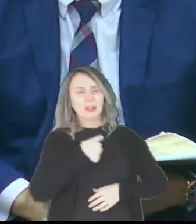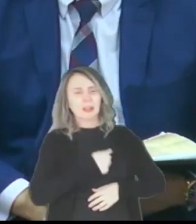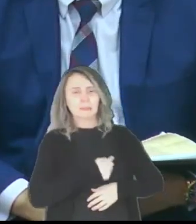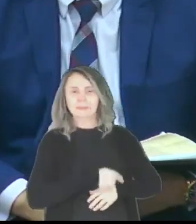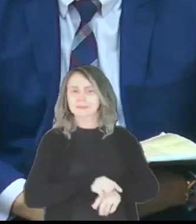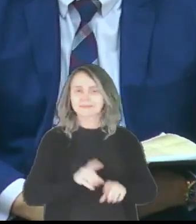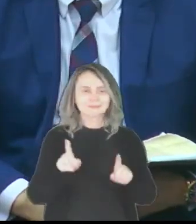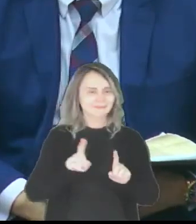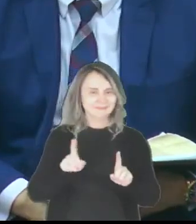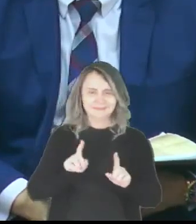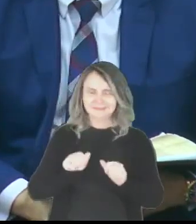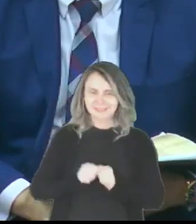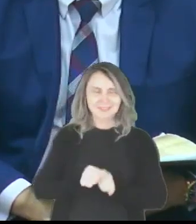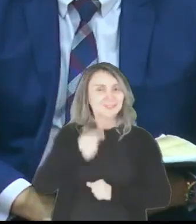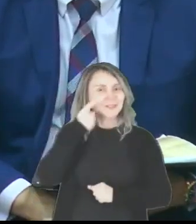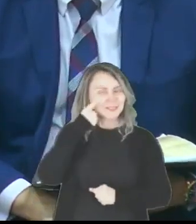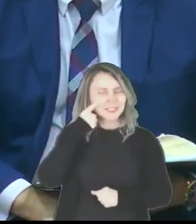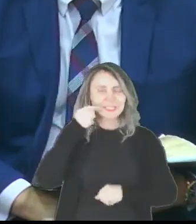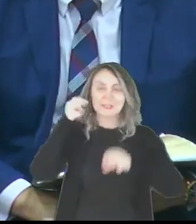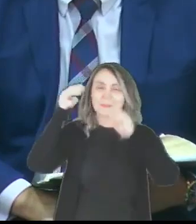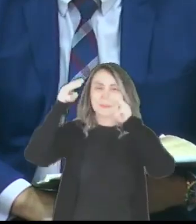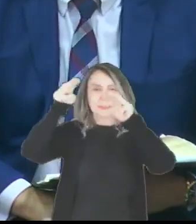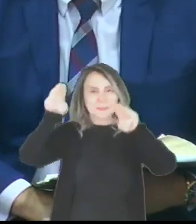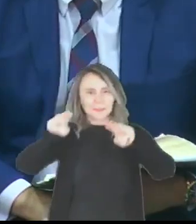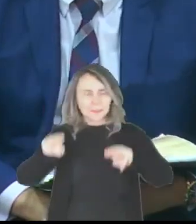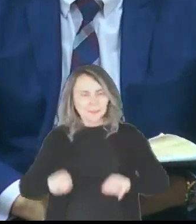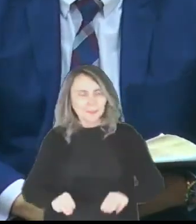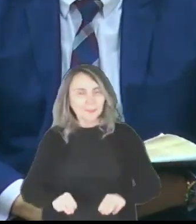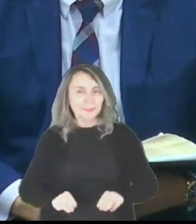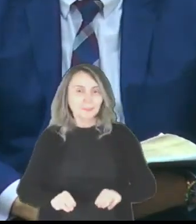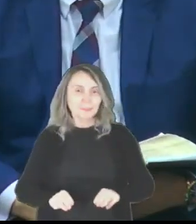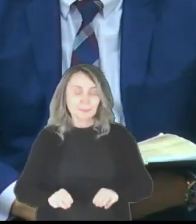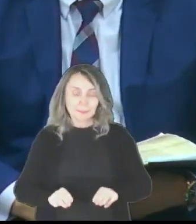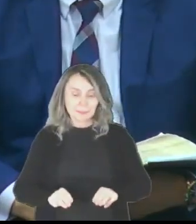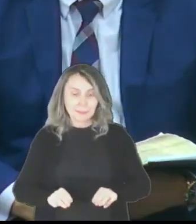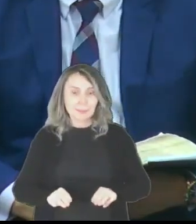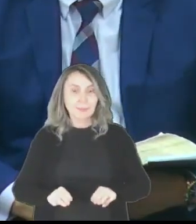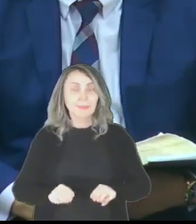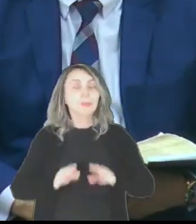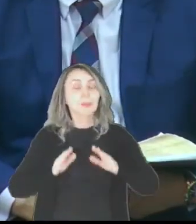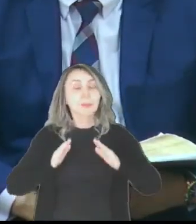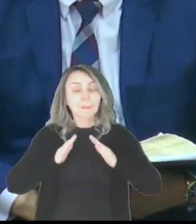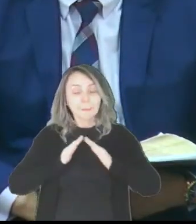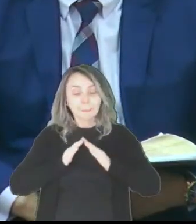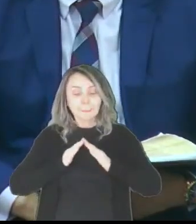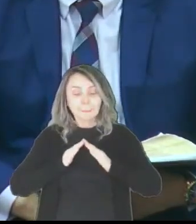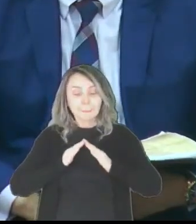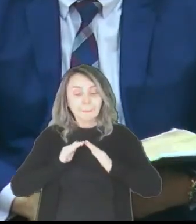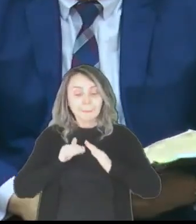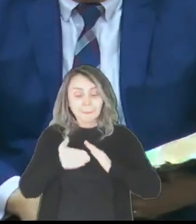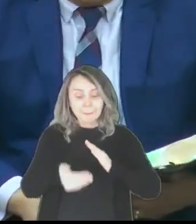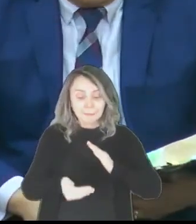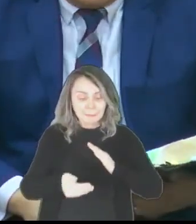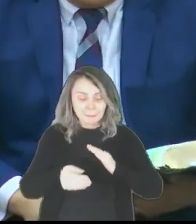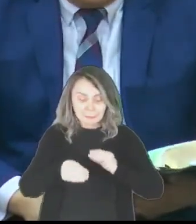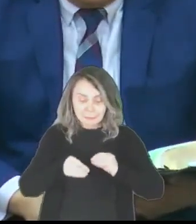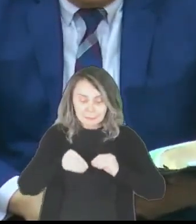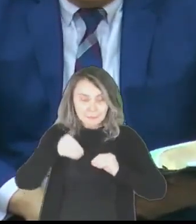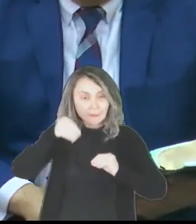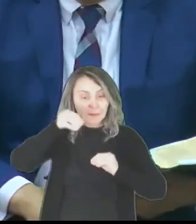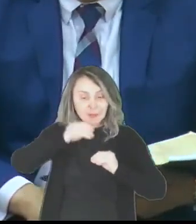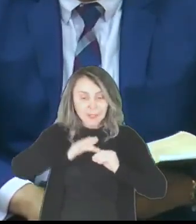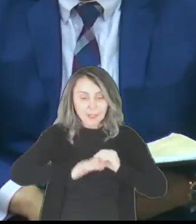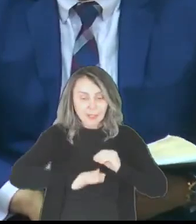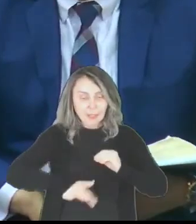O maná, olha para cá, o maná caía na porta da tenda das pessoas. Veja